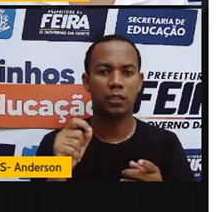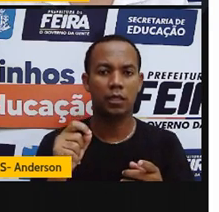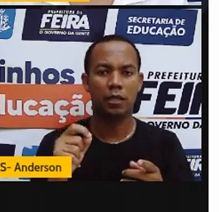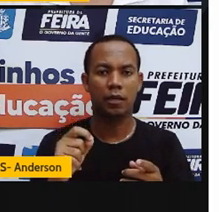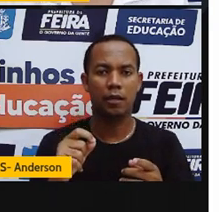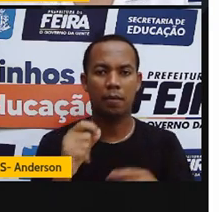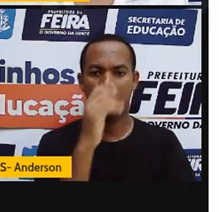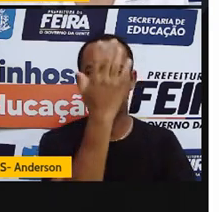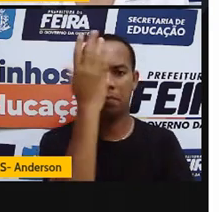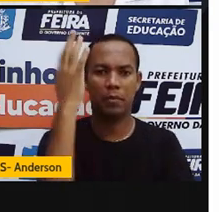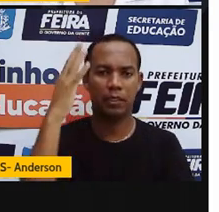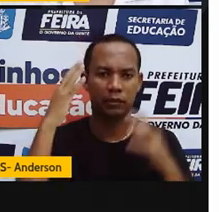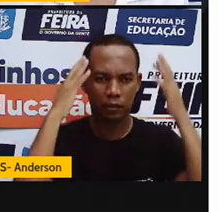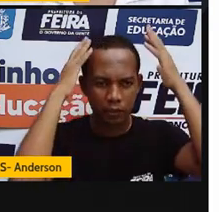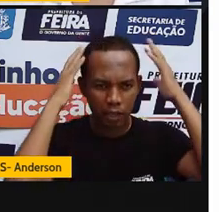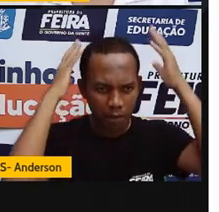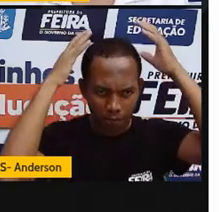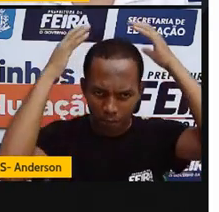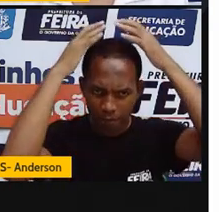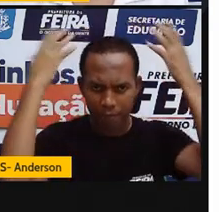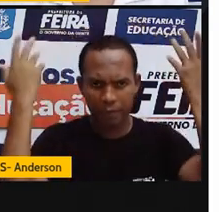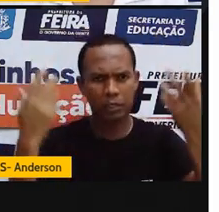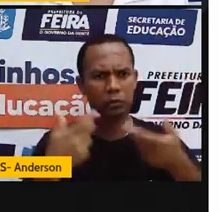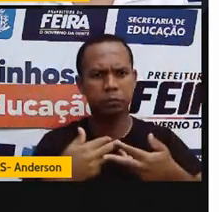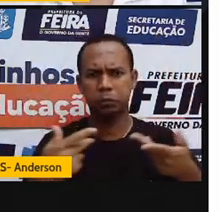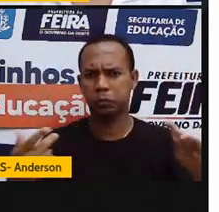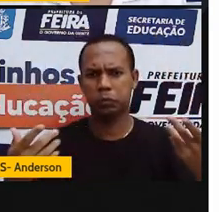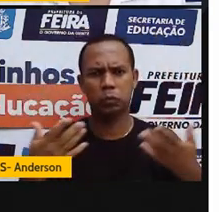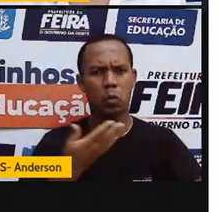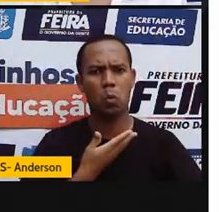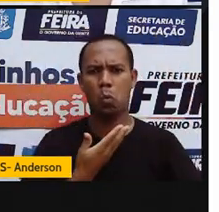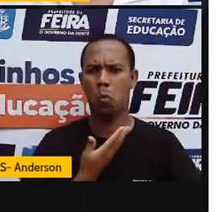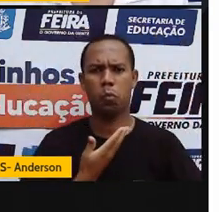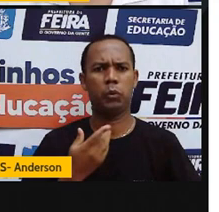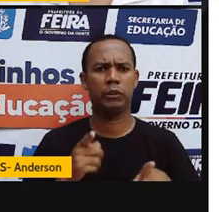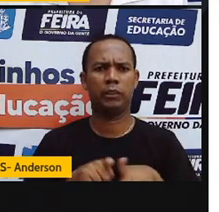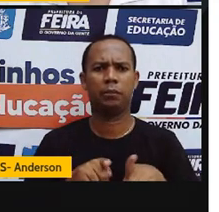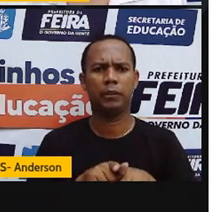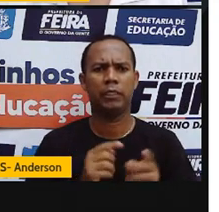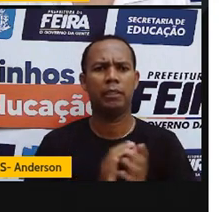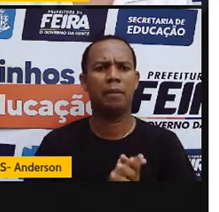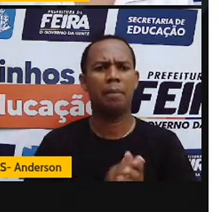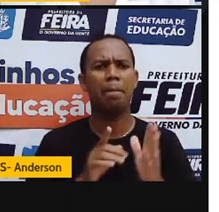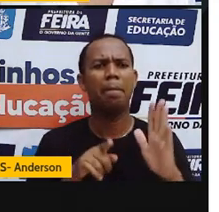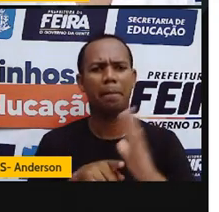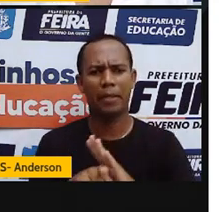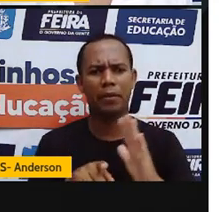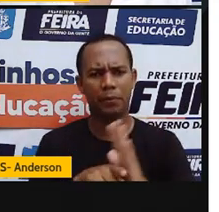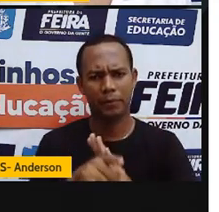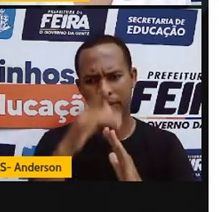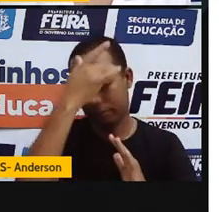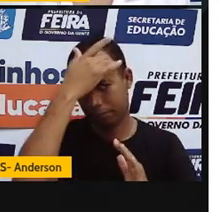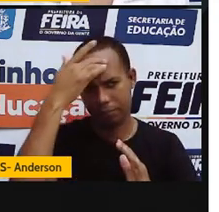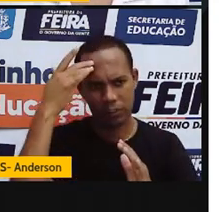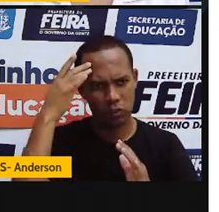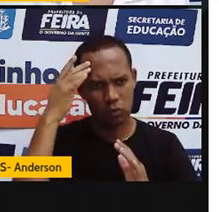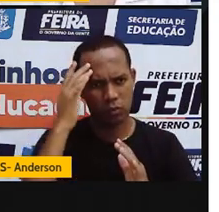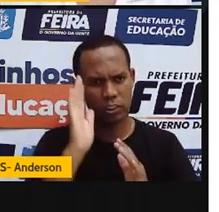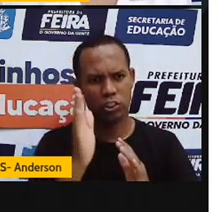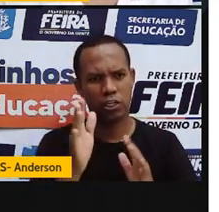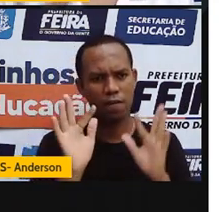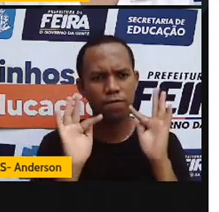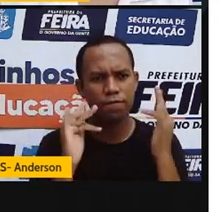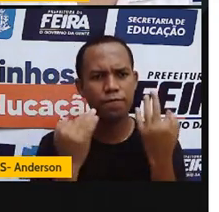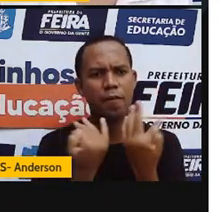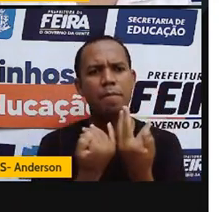que usa na pele e várias outras coisas. Então, assim, é só perguntar. Perguntem a uma pessoa mais velha que esteja próxima de